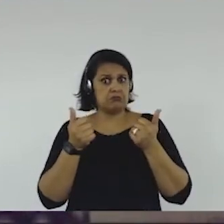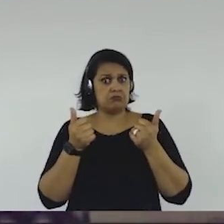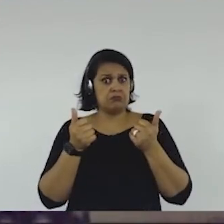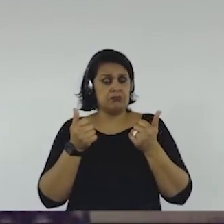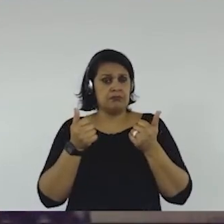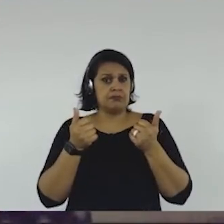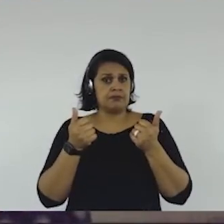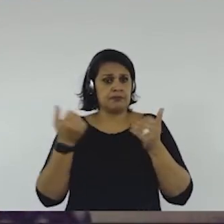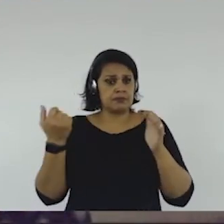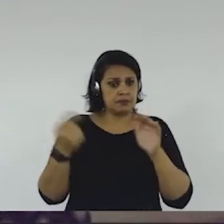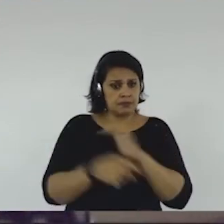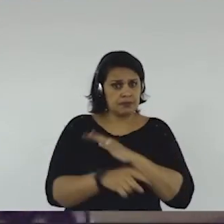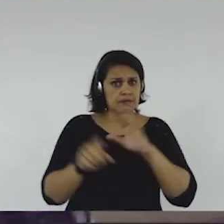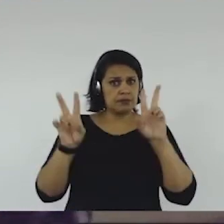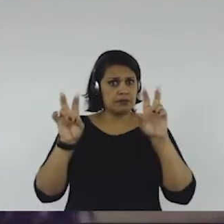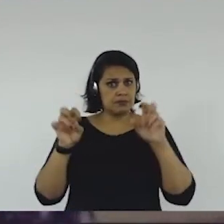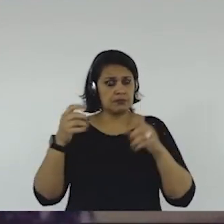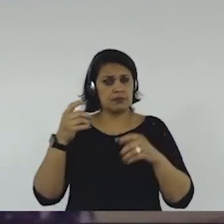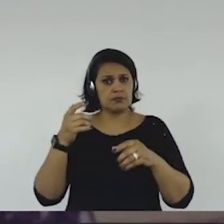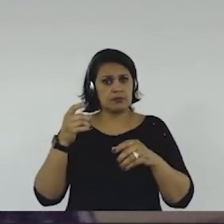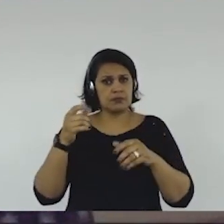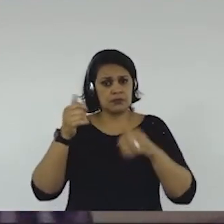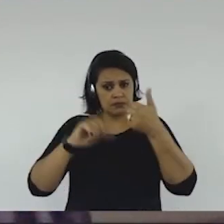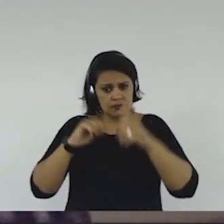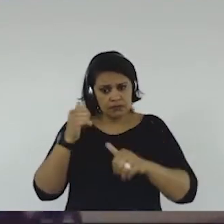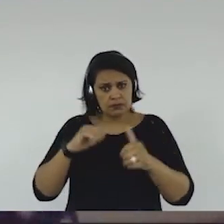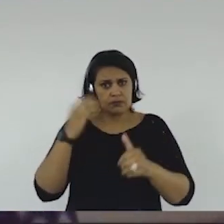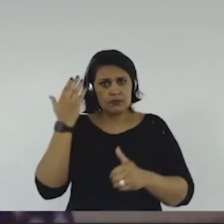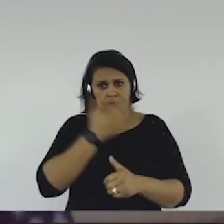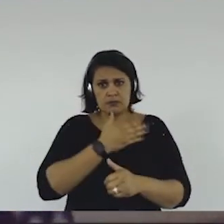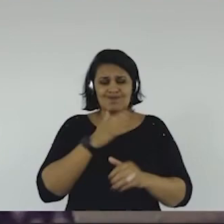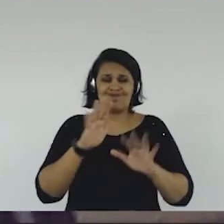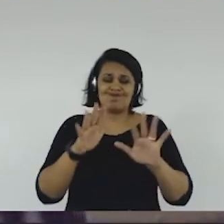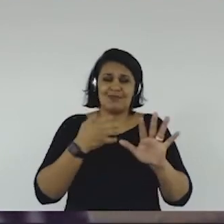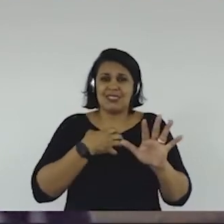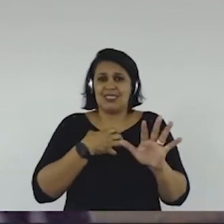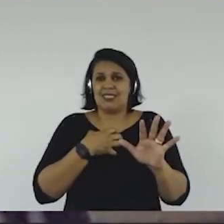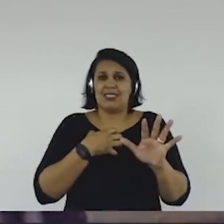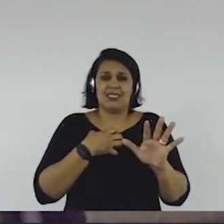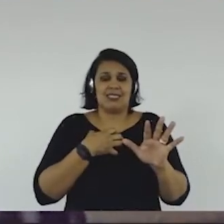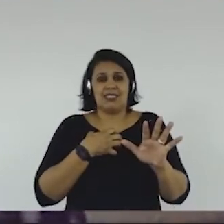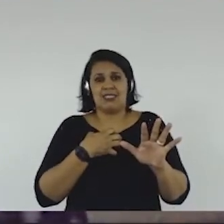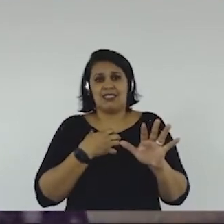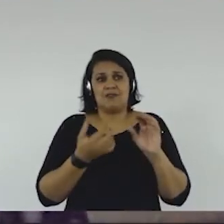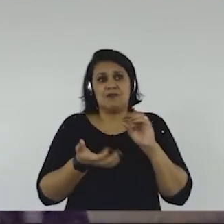para a profundidade da análise da prova. Eu ainda não vi